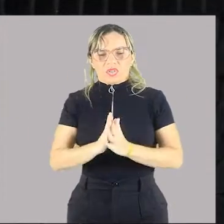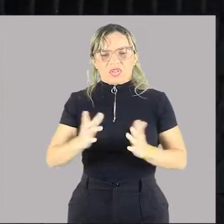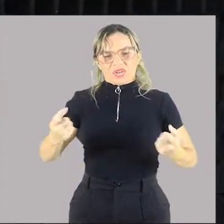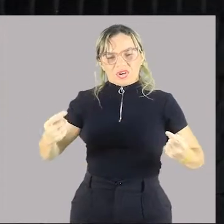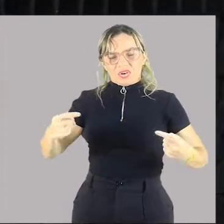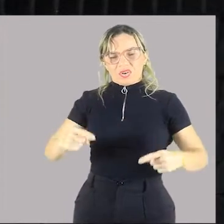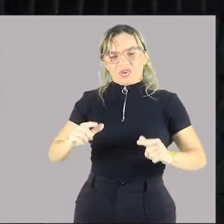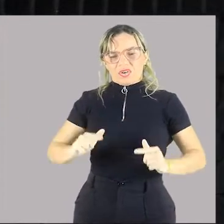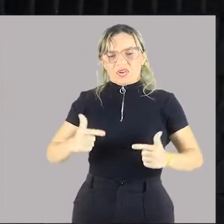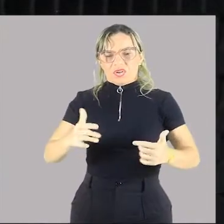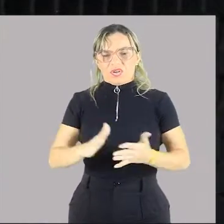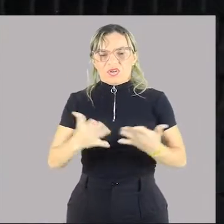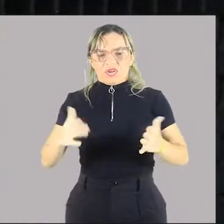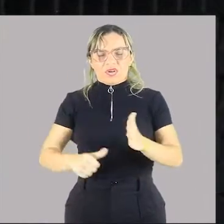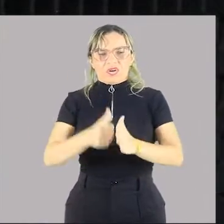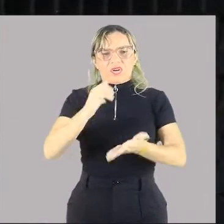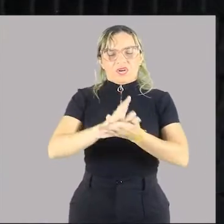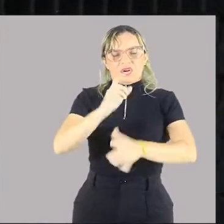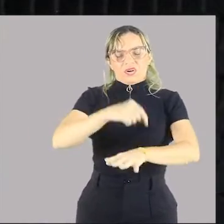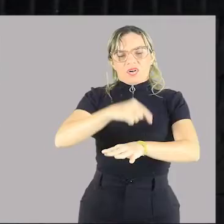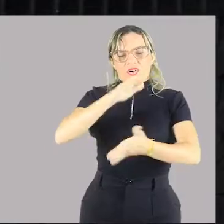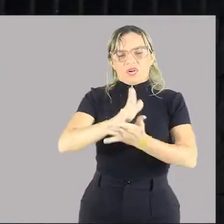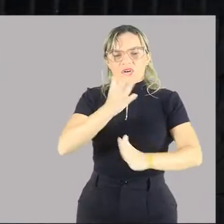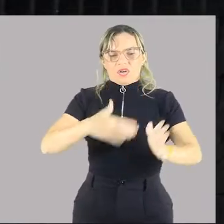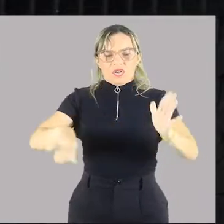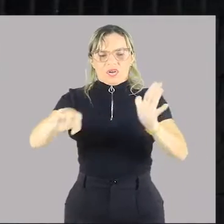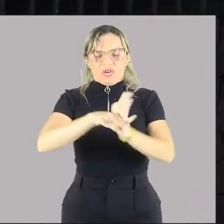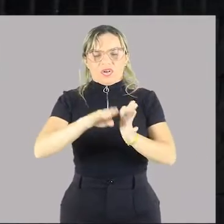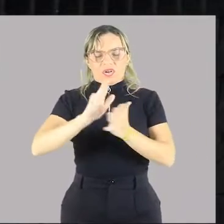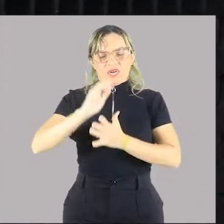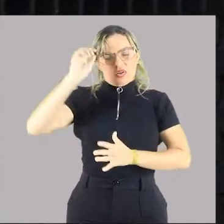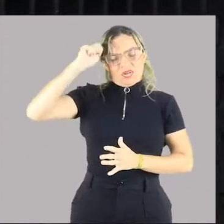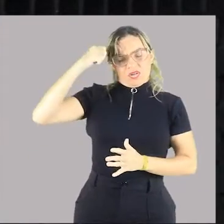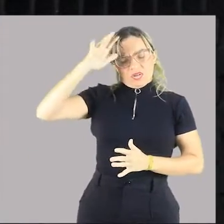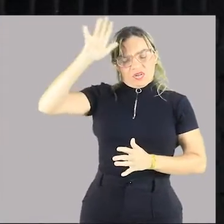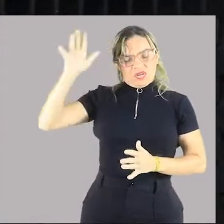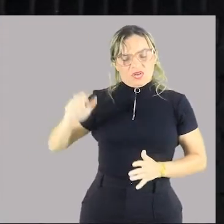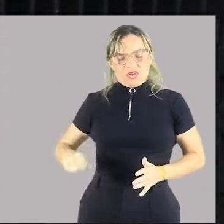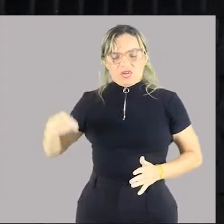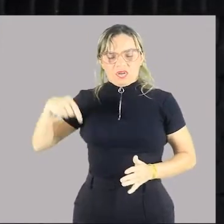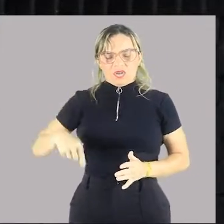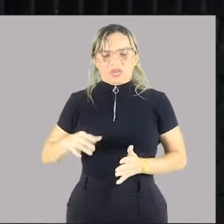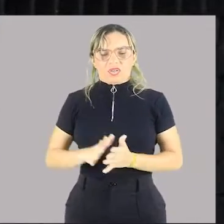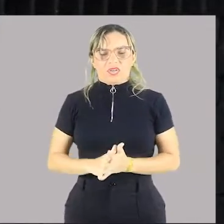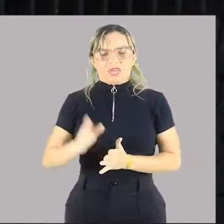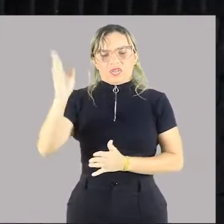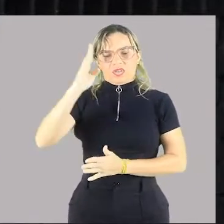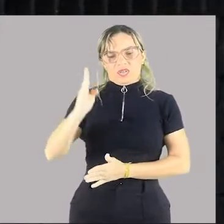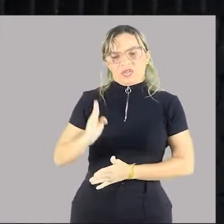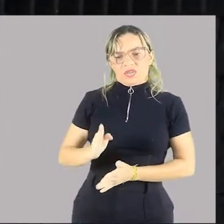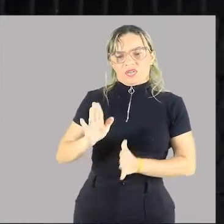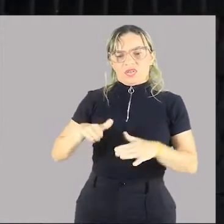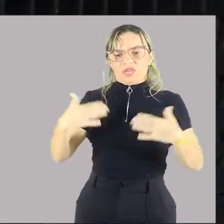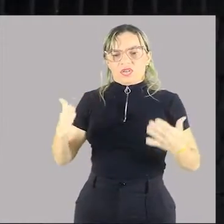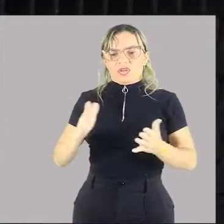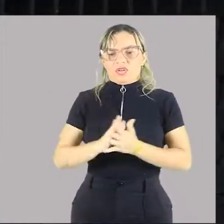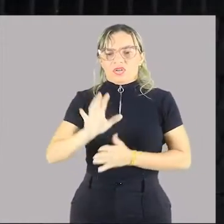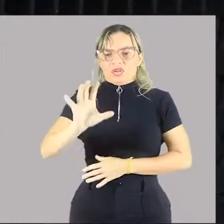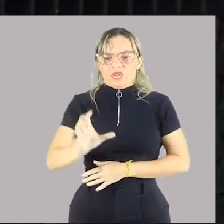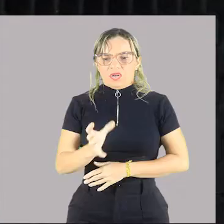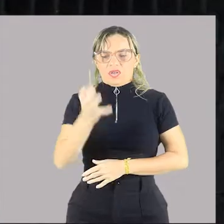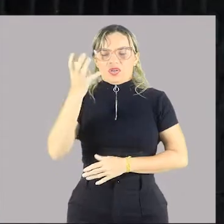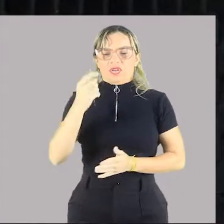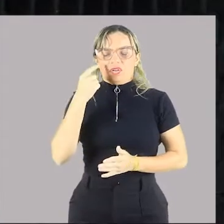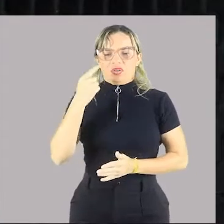chegada desses negros africanos aqui no Brasil, essa chegada ela vai ocorrer